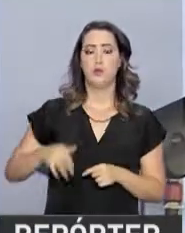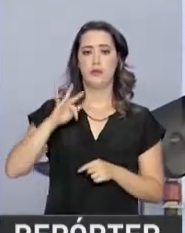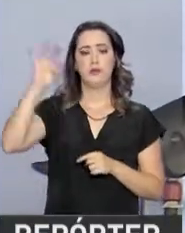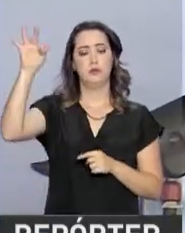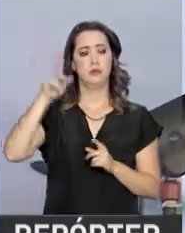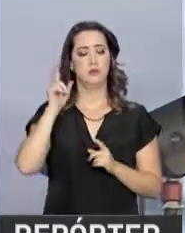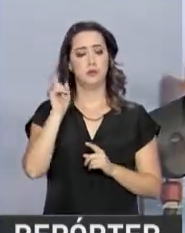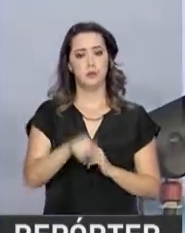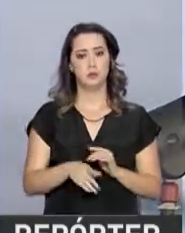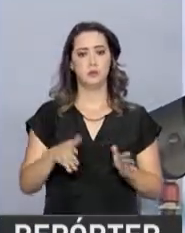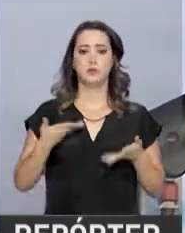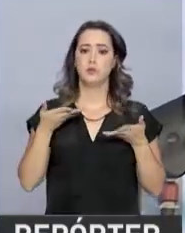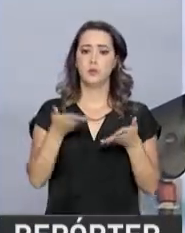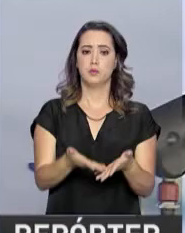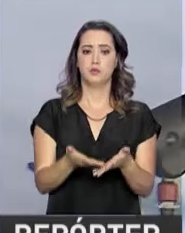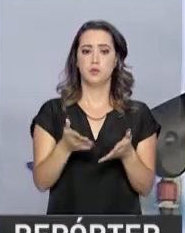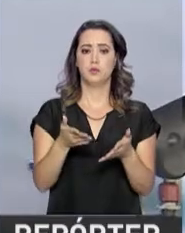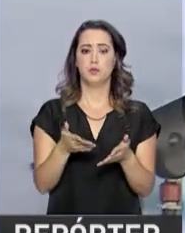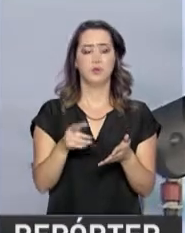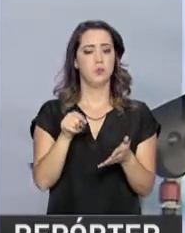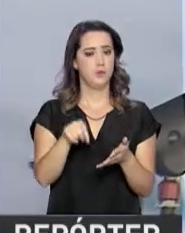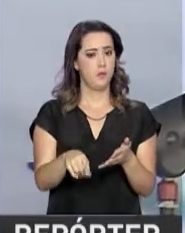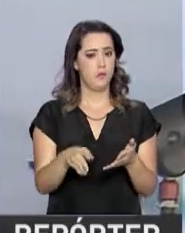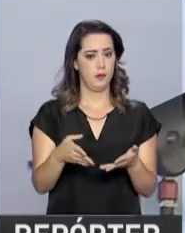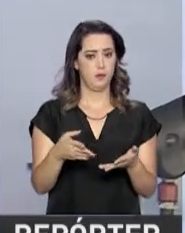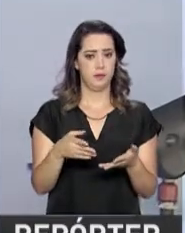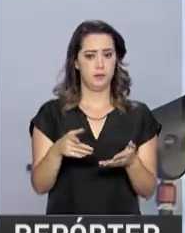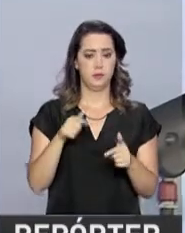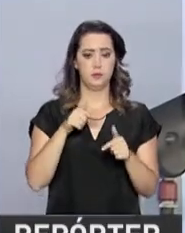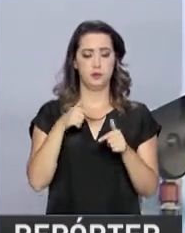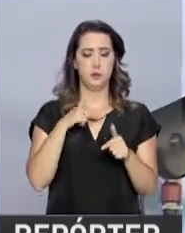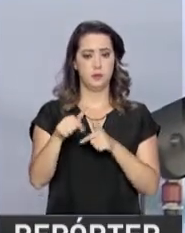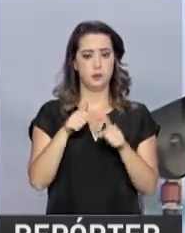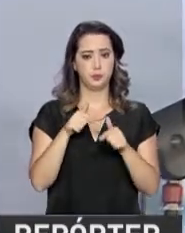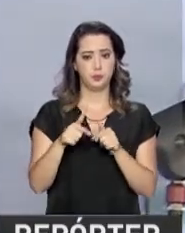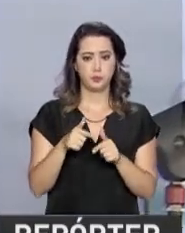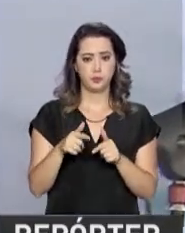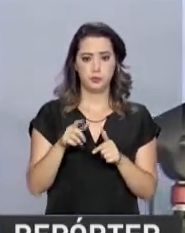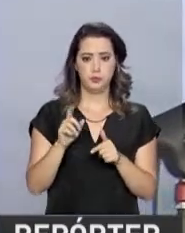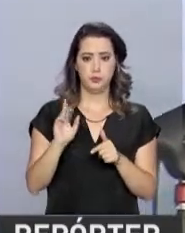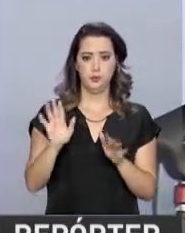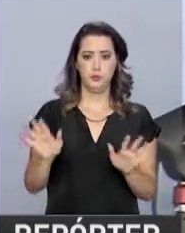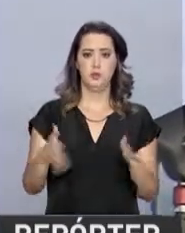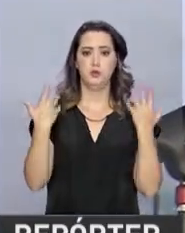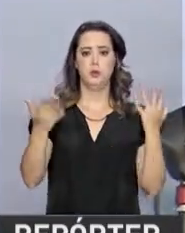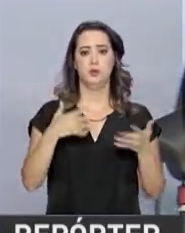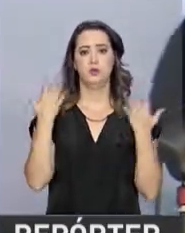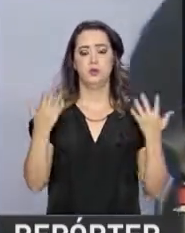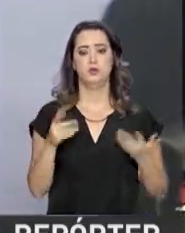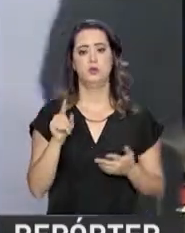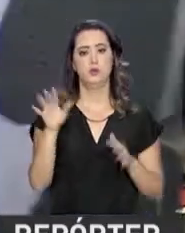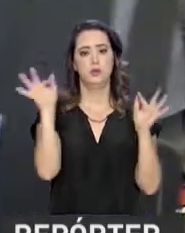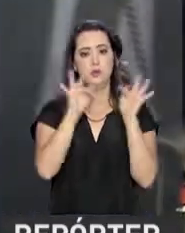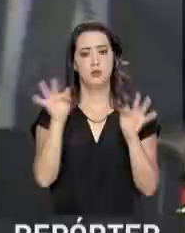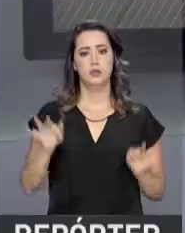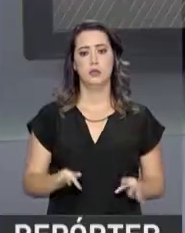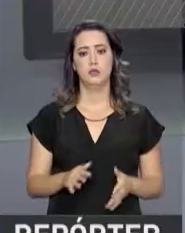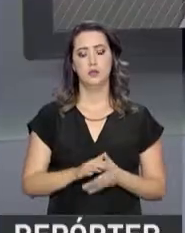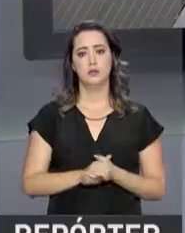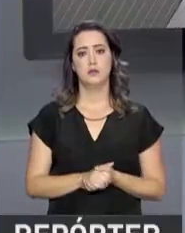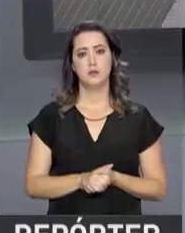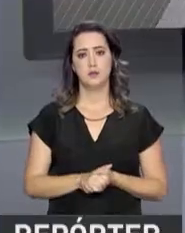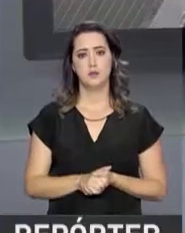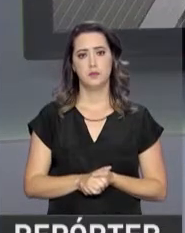governo federal vem aqui para praticar um gesto de alegria um gesto felicidade